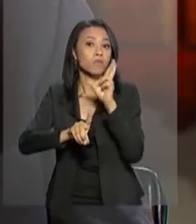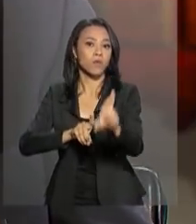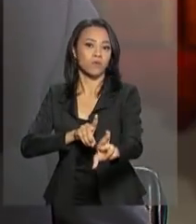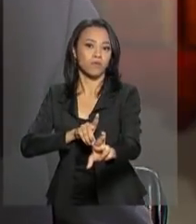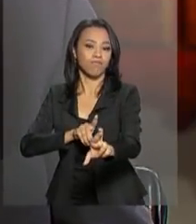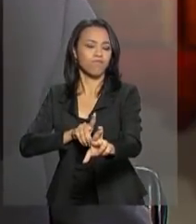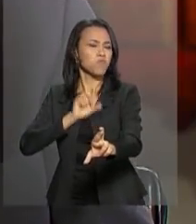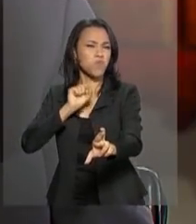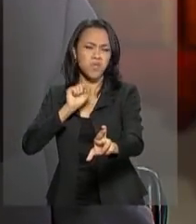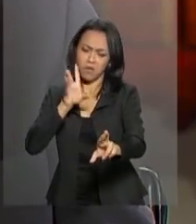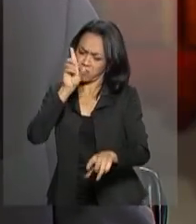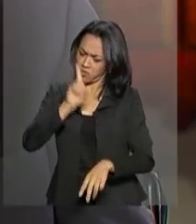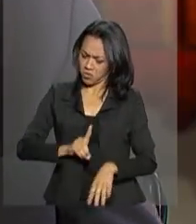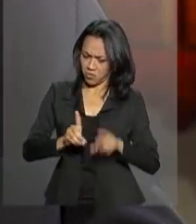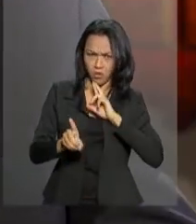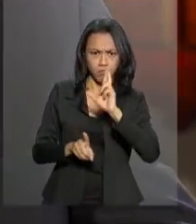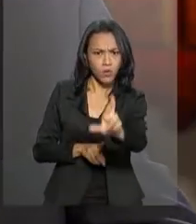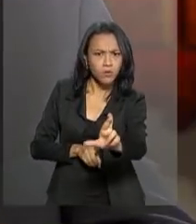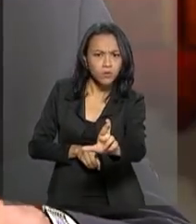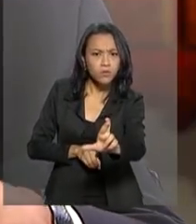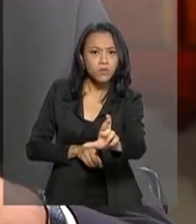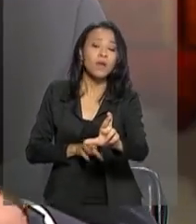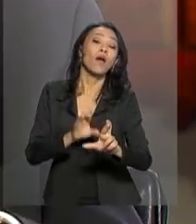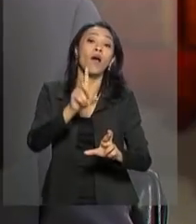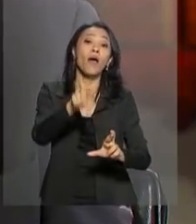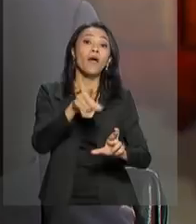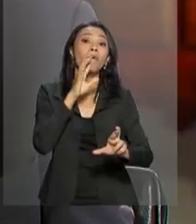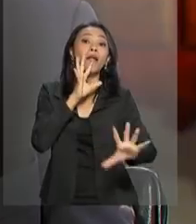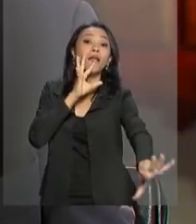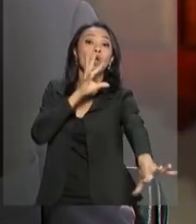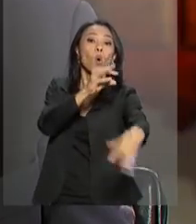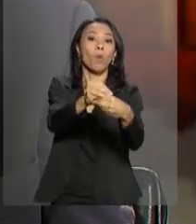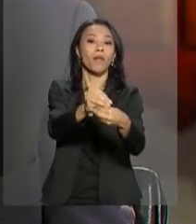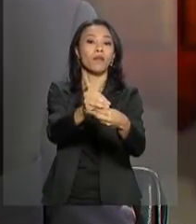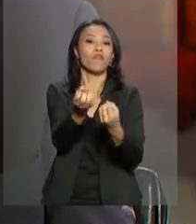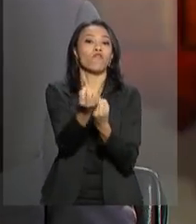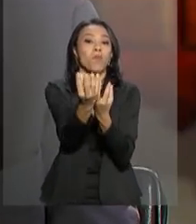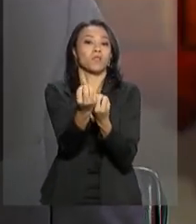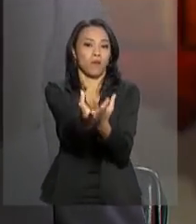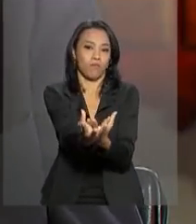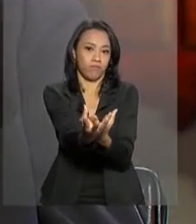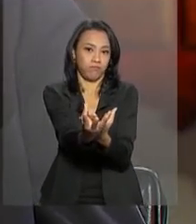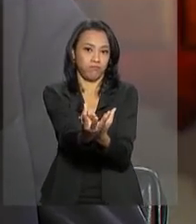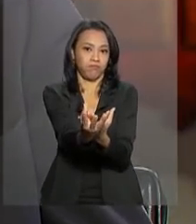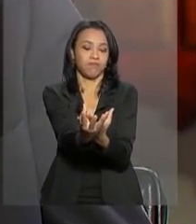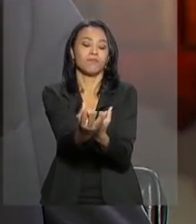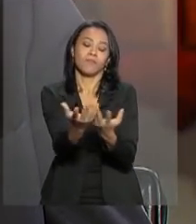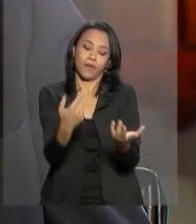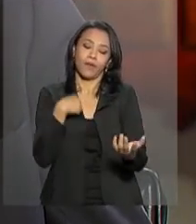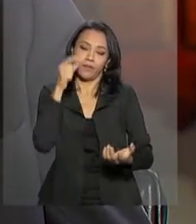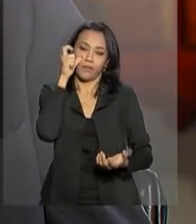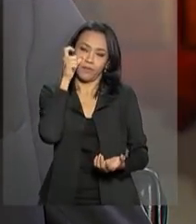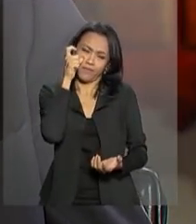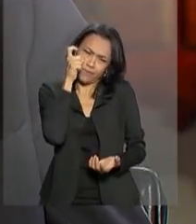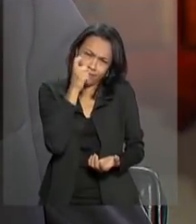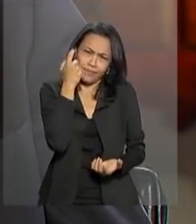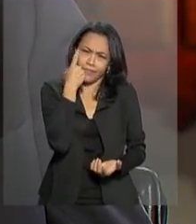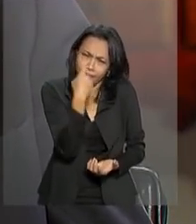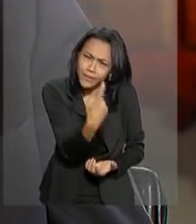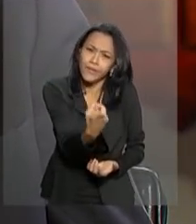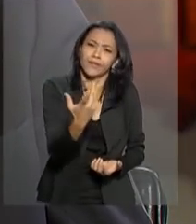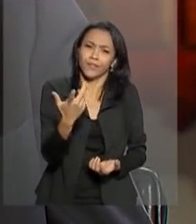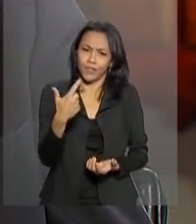exemplo. O que é o direito de resposta? É o direito para completar a informação, não é? E é interessante, viu? Eu digo a você e a